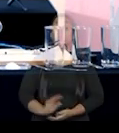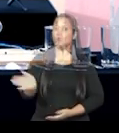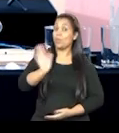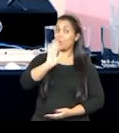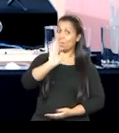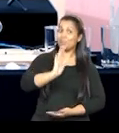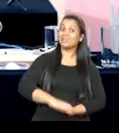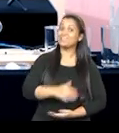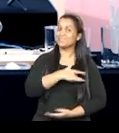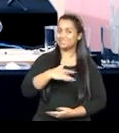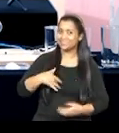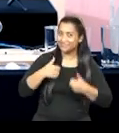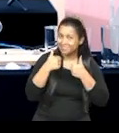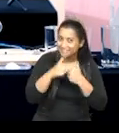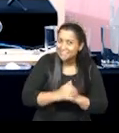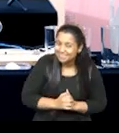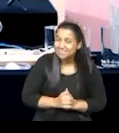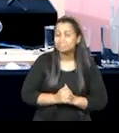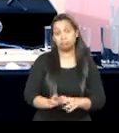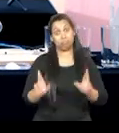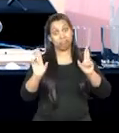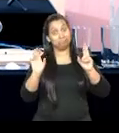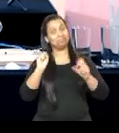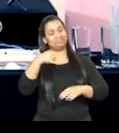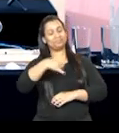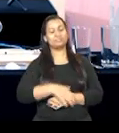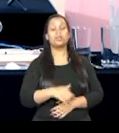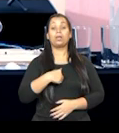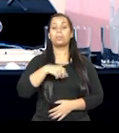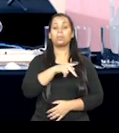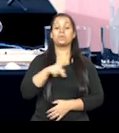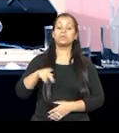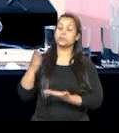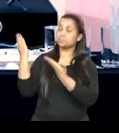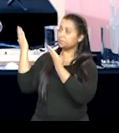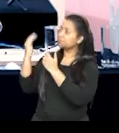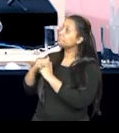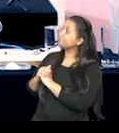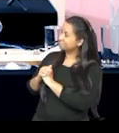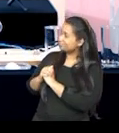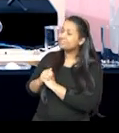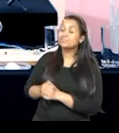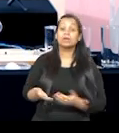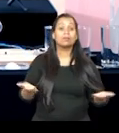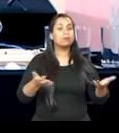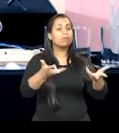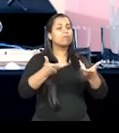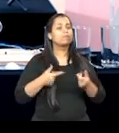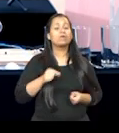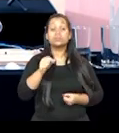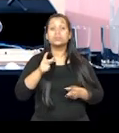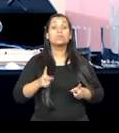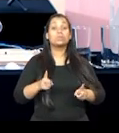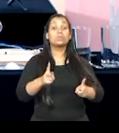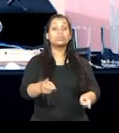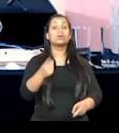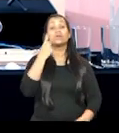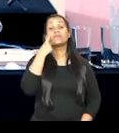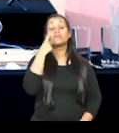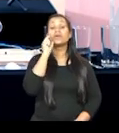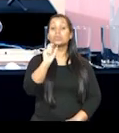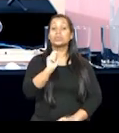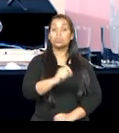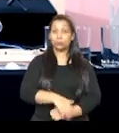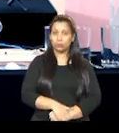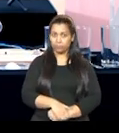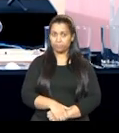Olá pessoal, tudo bem com vocês? Eu espero que sim. Eu sou o professor Luiz e eu quero convidar vocês a continuar vendo as propriedades